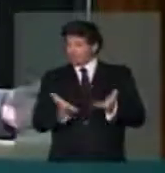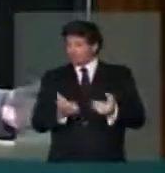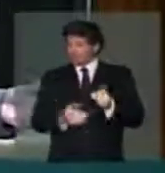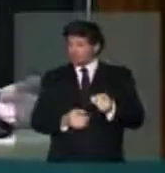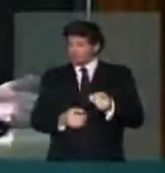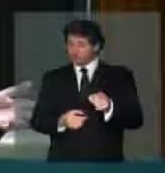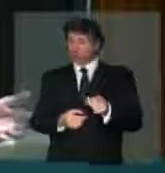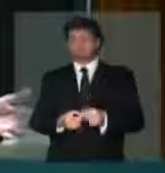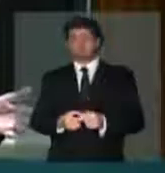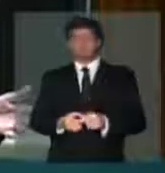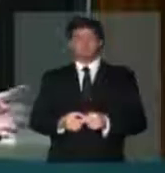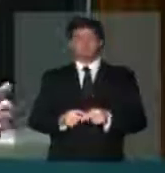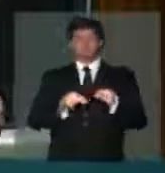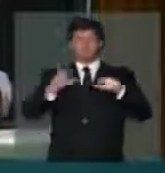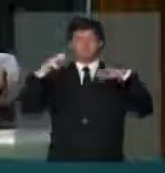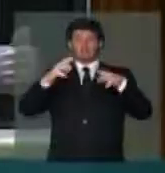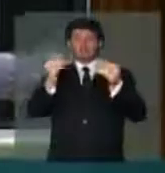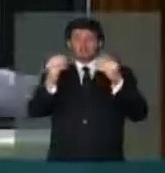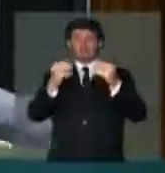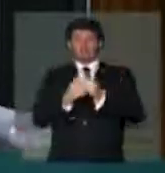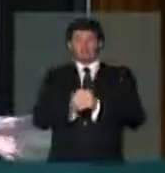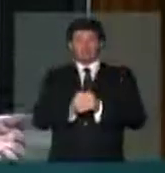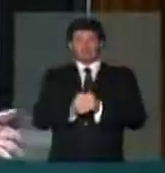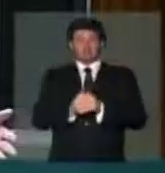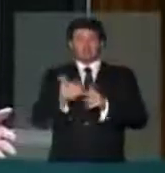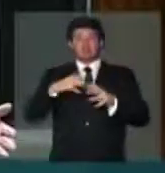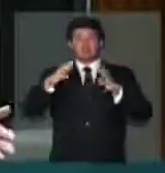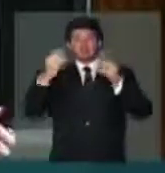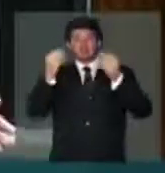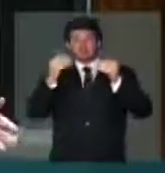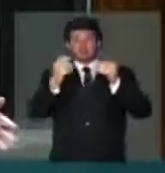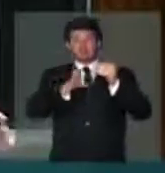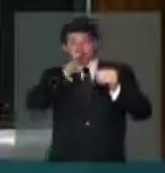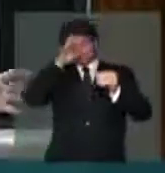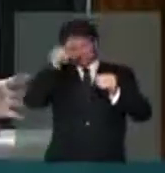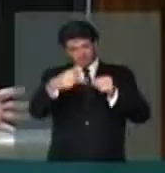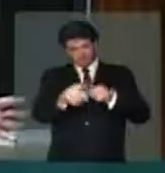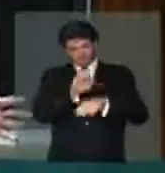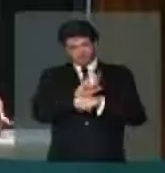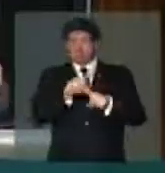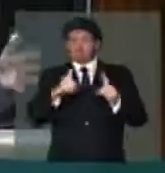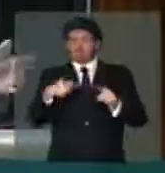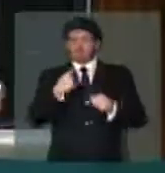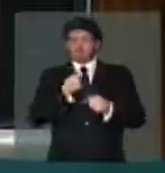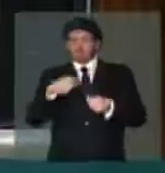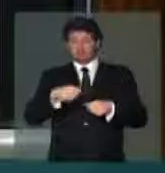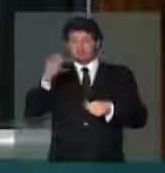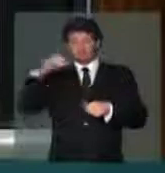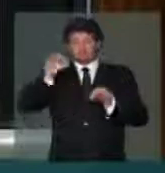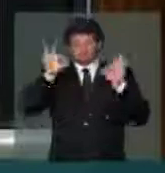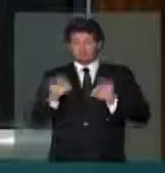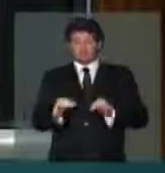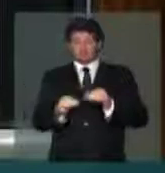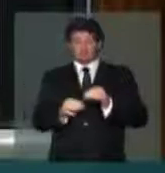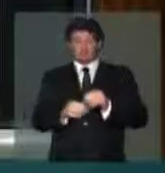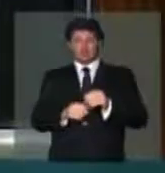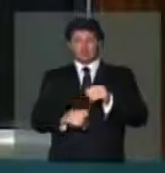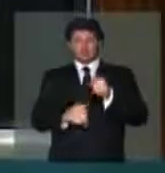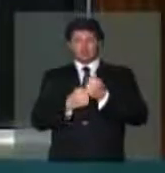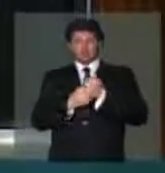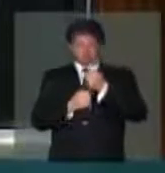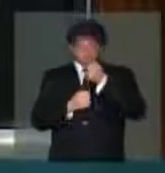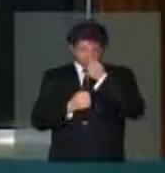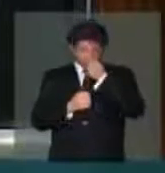é da região que chove demais, tem chuvas em excesso, e nós precisamos exatamente desse apoio. Antes de